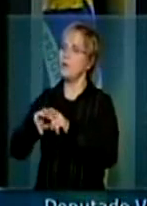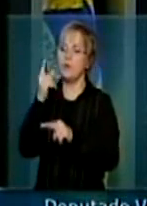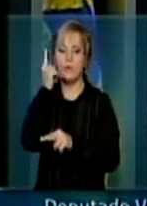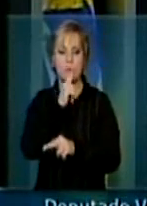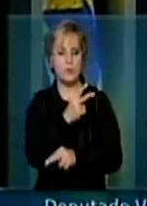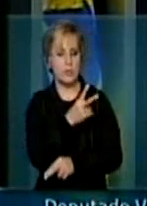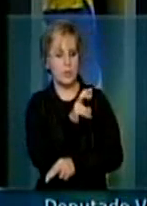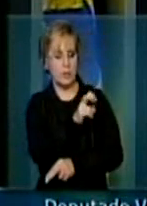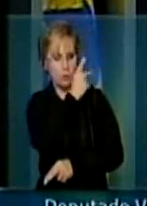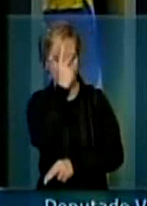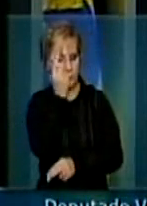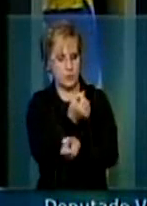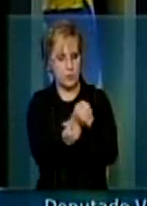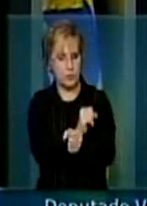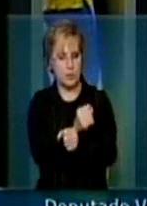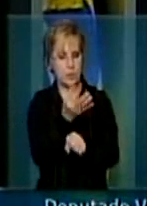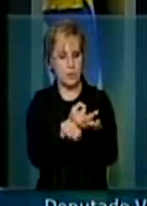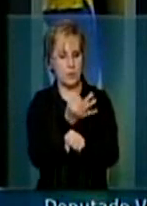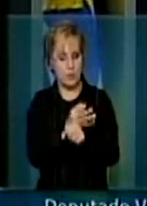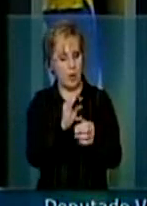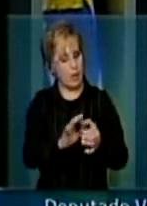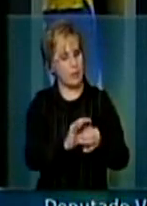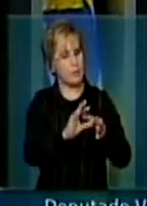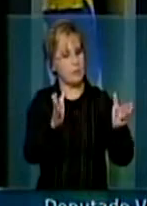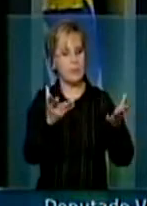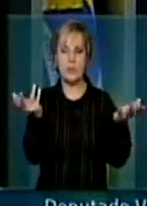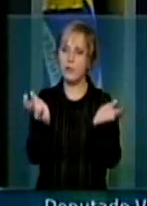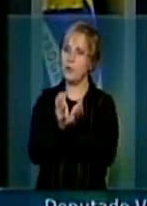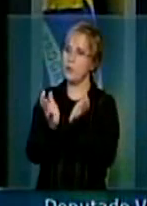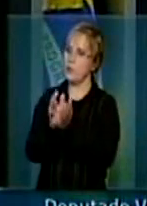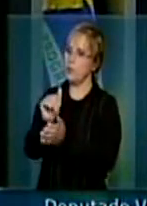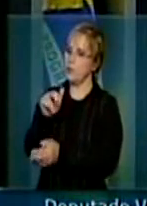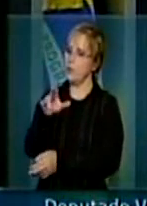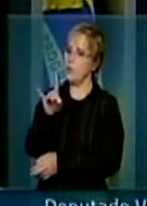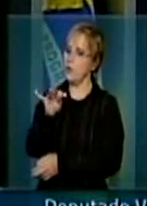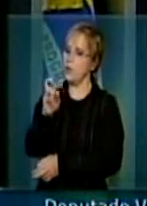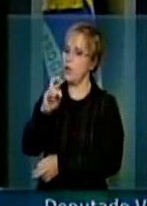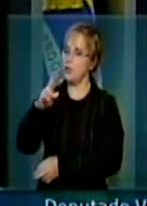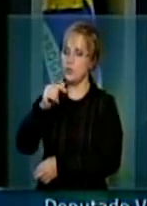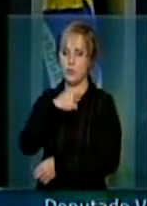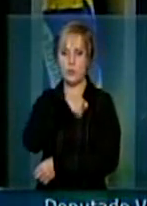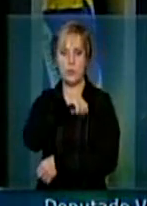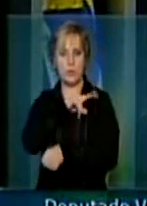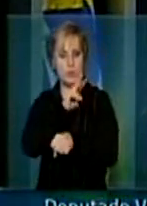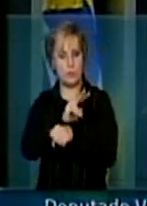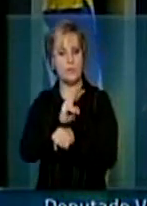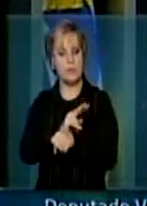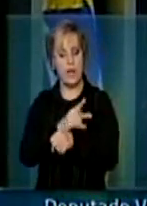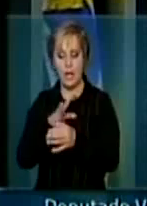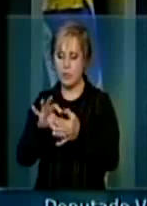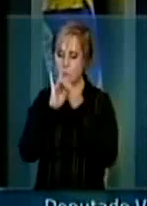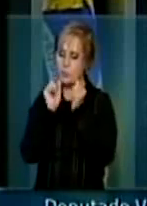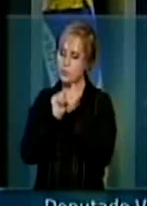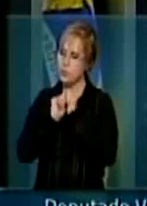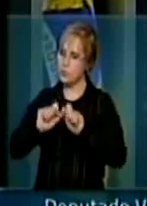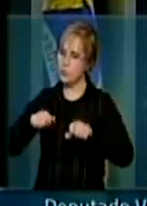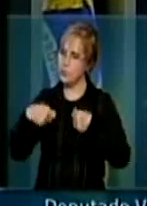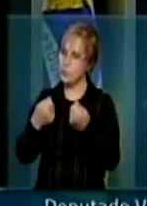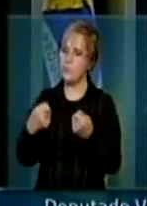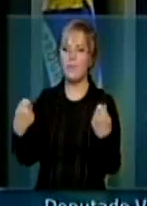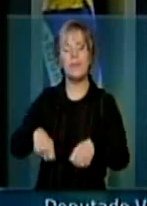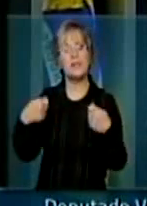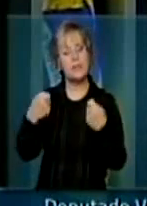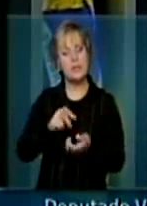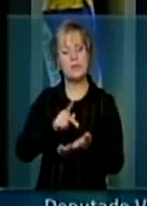vitimizados pelo trabalho escravo. Então, os auditores fiscais são os nossos grandes parceiros. Há uma necessidade. Então, a